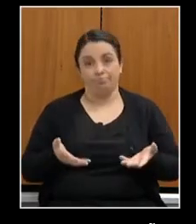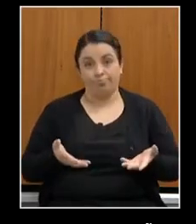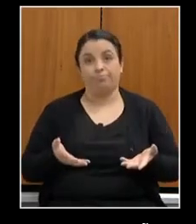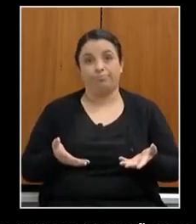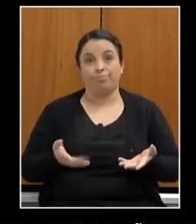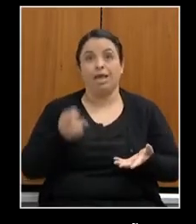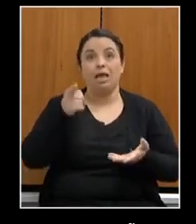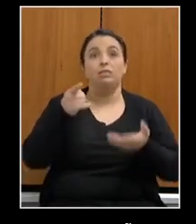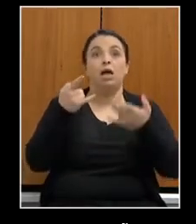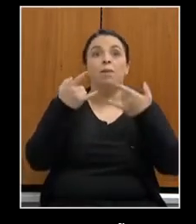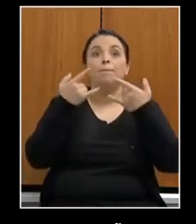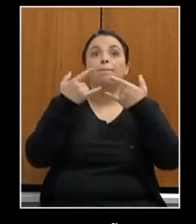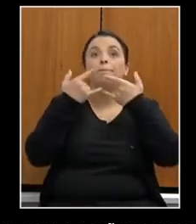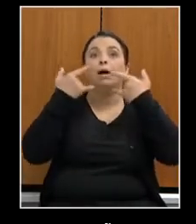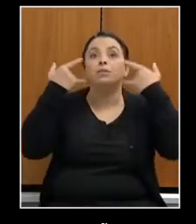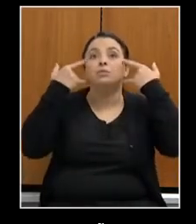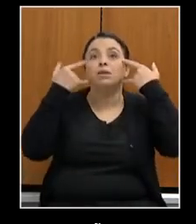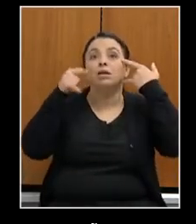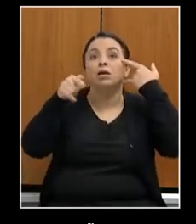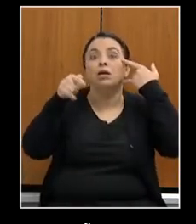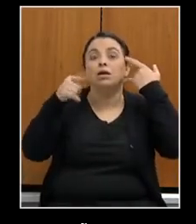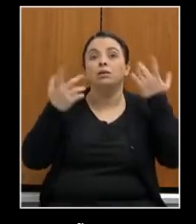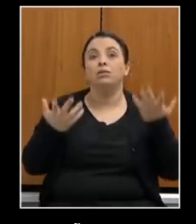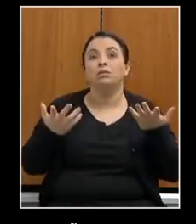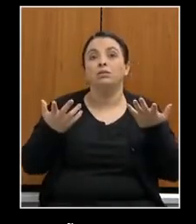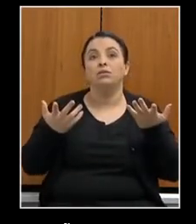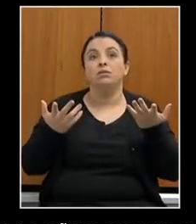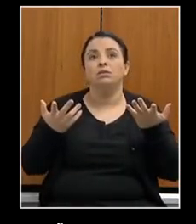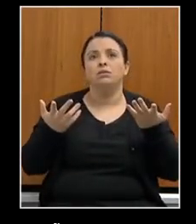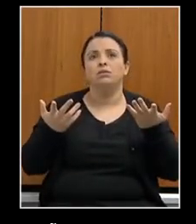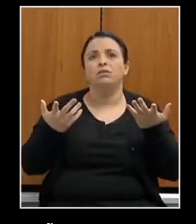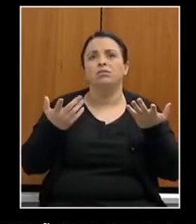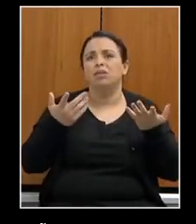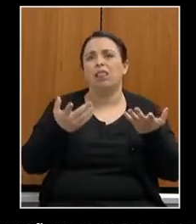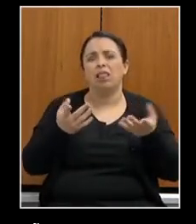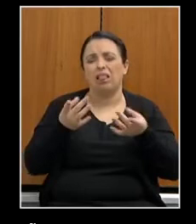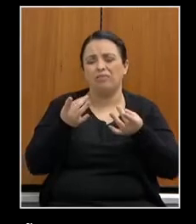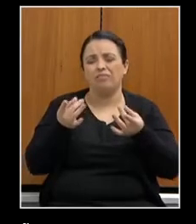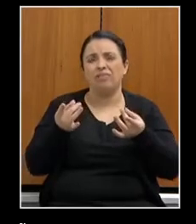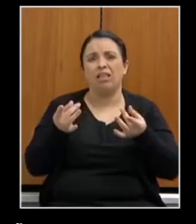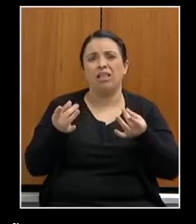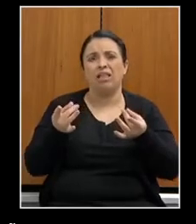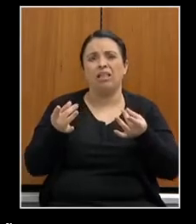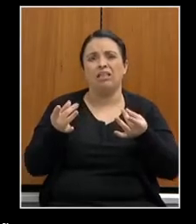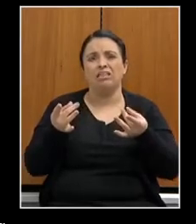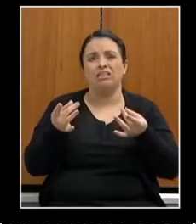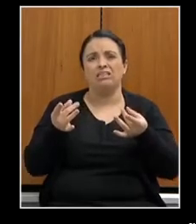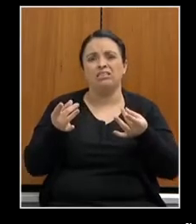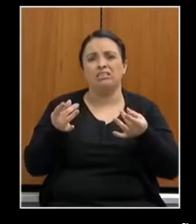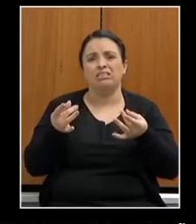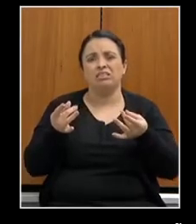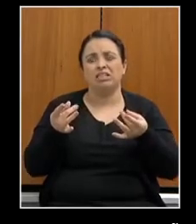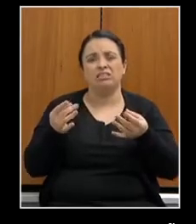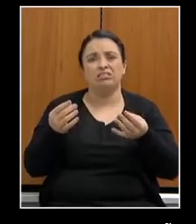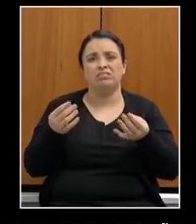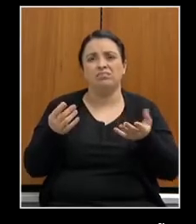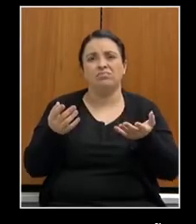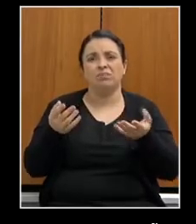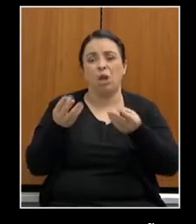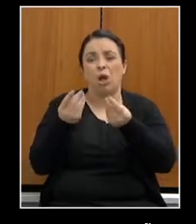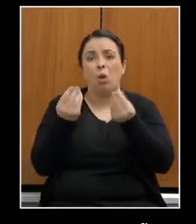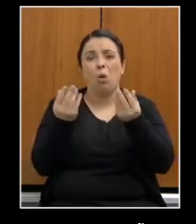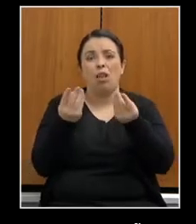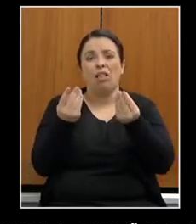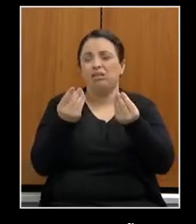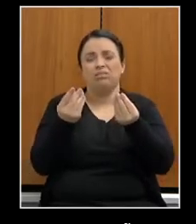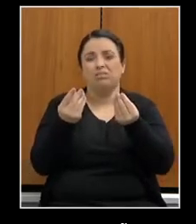máscara está vendo aquela máscara que compra em caixinha lá então deram uma máscara para o retorno do primeiro dia agora a qualidade do